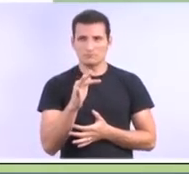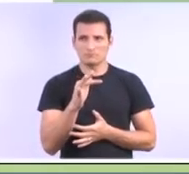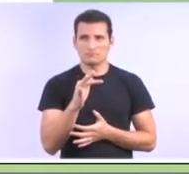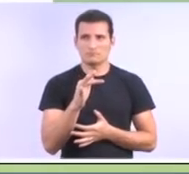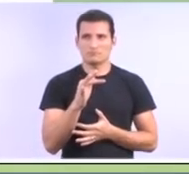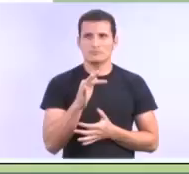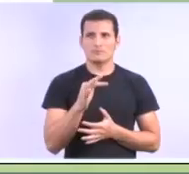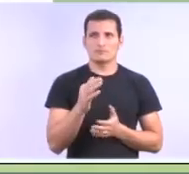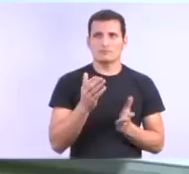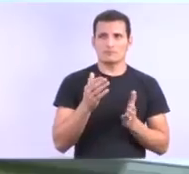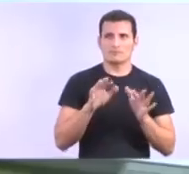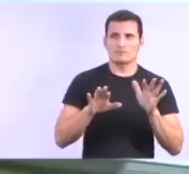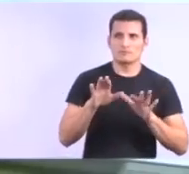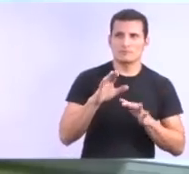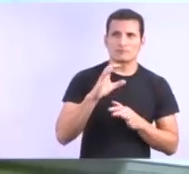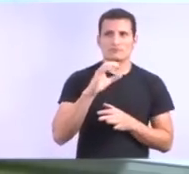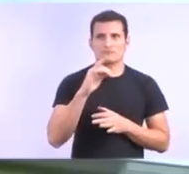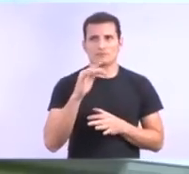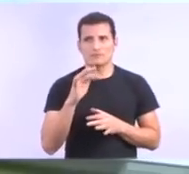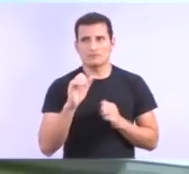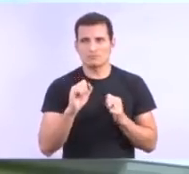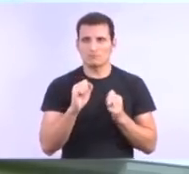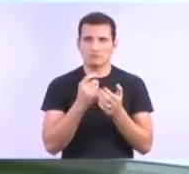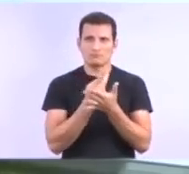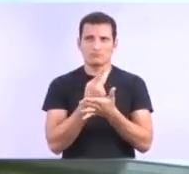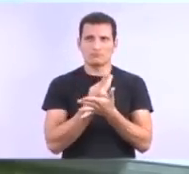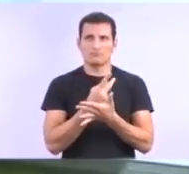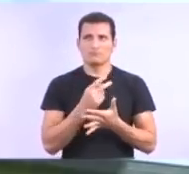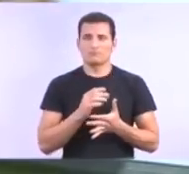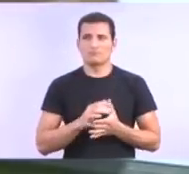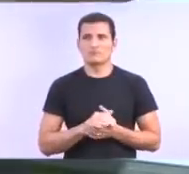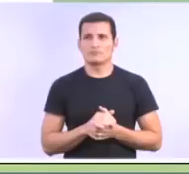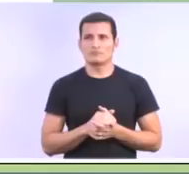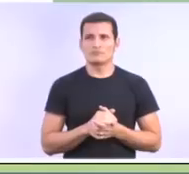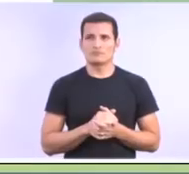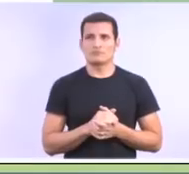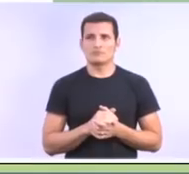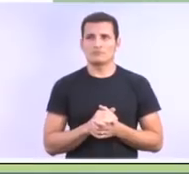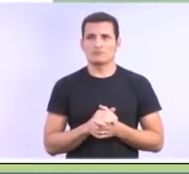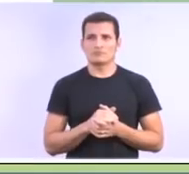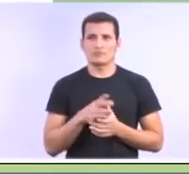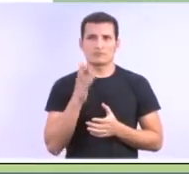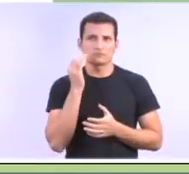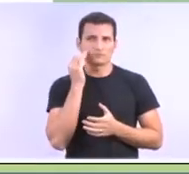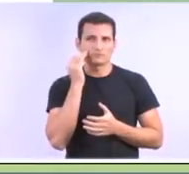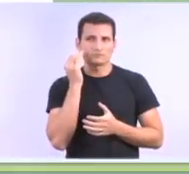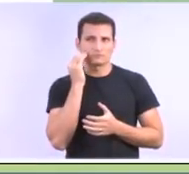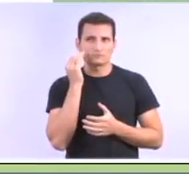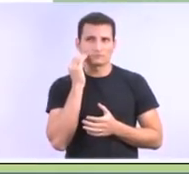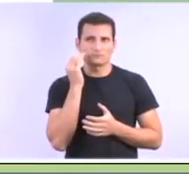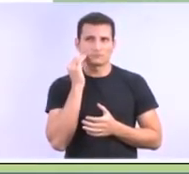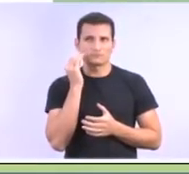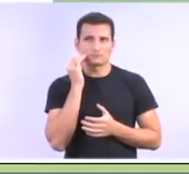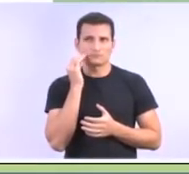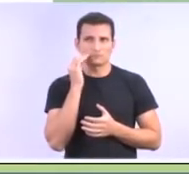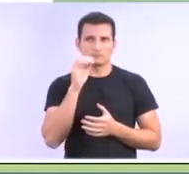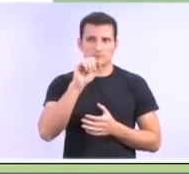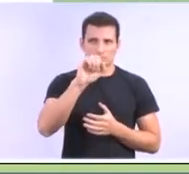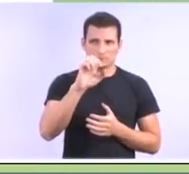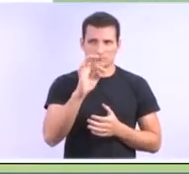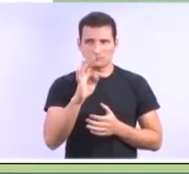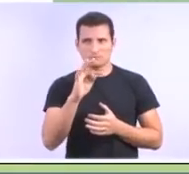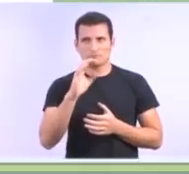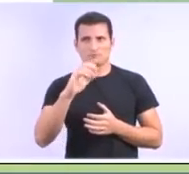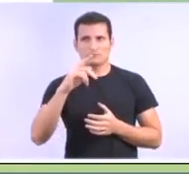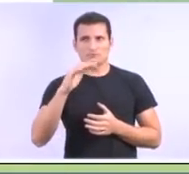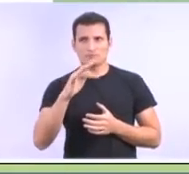cuidado. O CPF eu posso gerar um erro, né? Então eu vou falar, eu vou tentar dar o set CPF